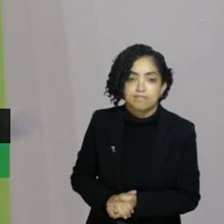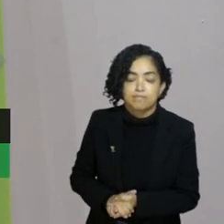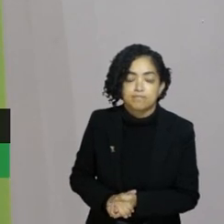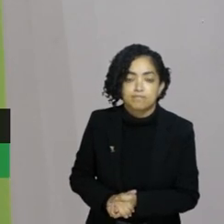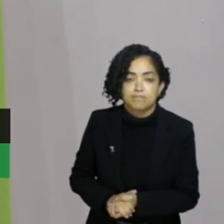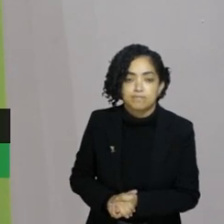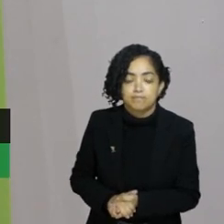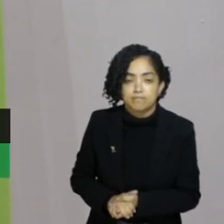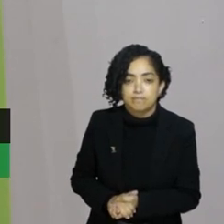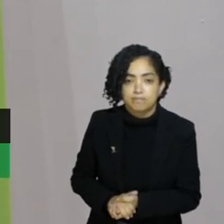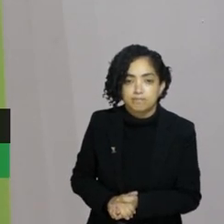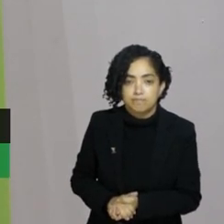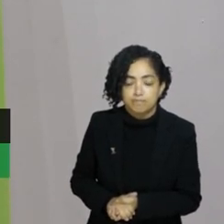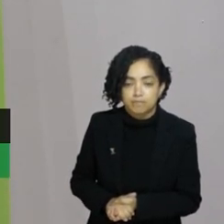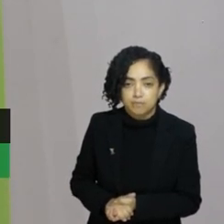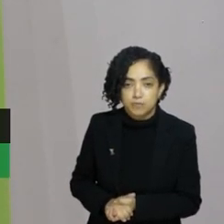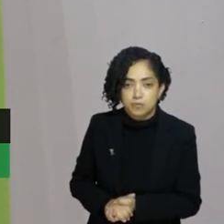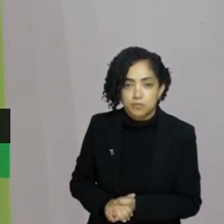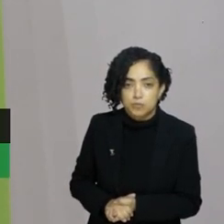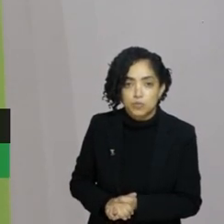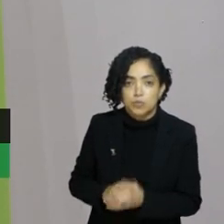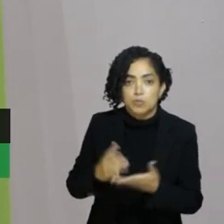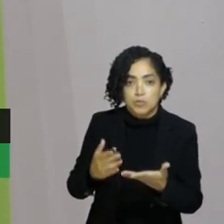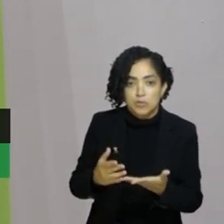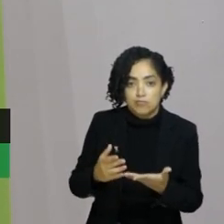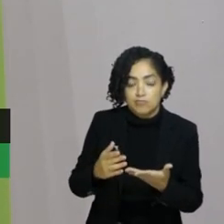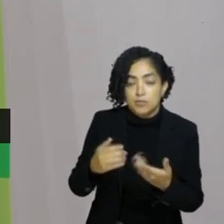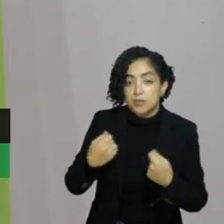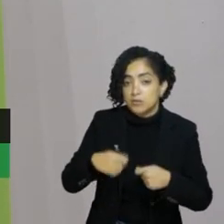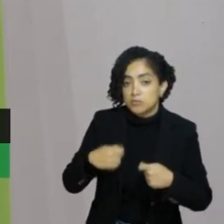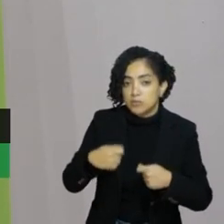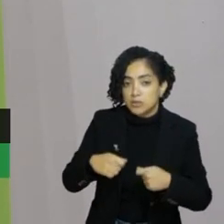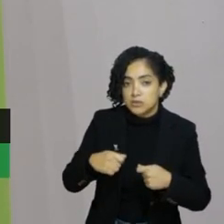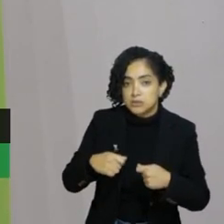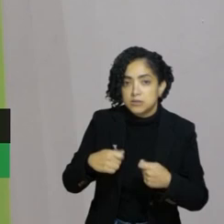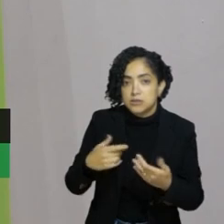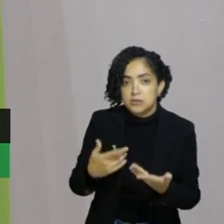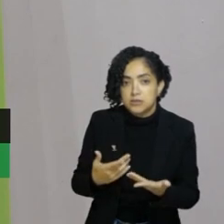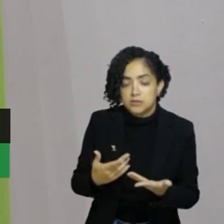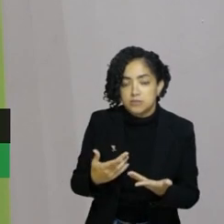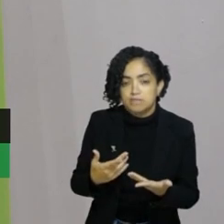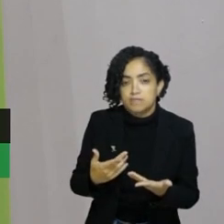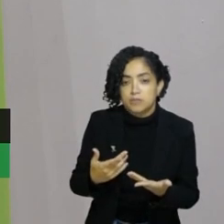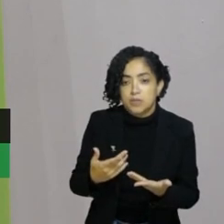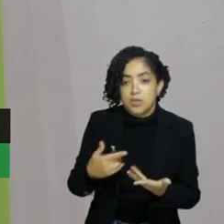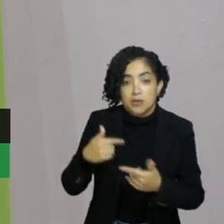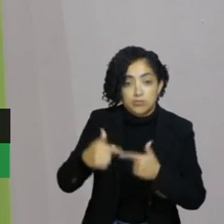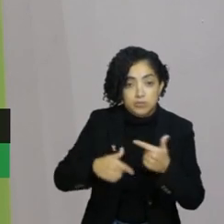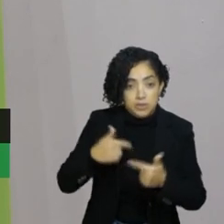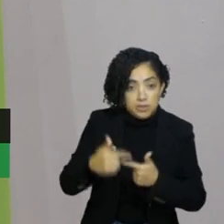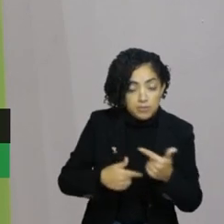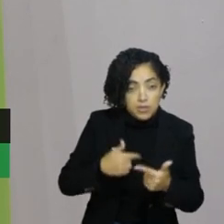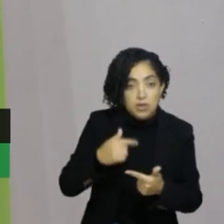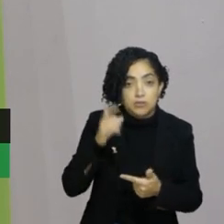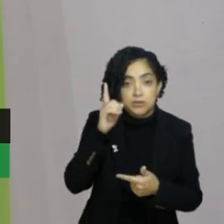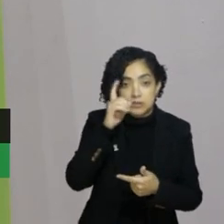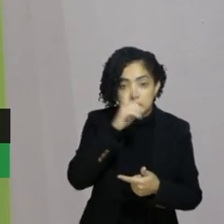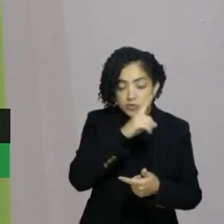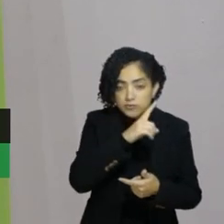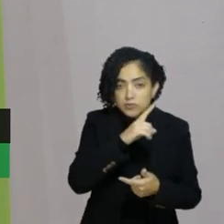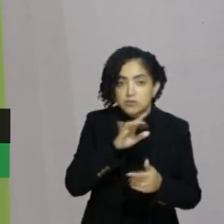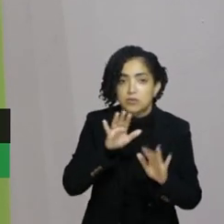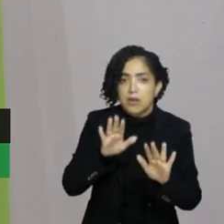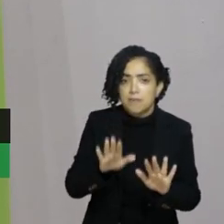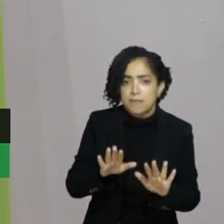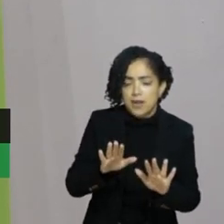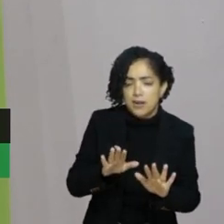disponibilidade. É sobre-humano esse tipo de trabalho. Bom, mas a Defensoria da